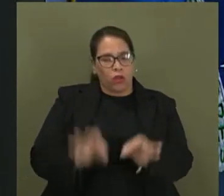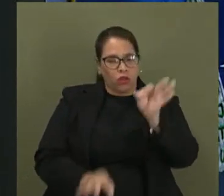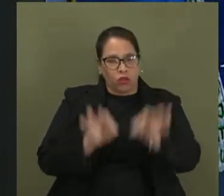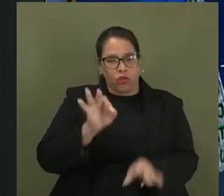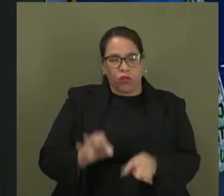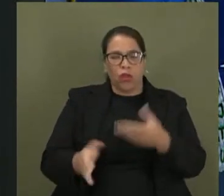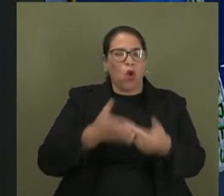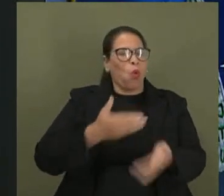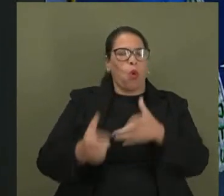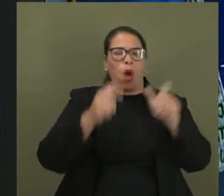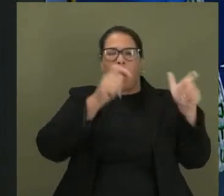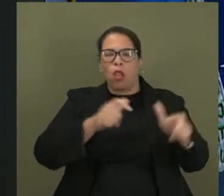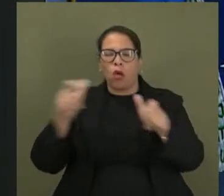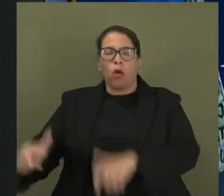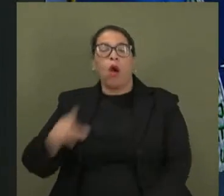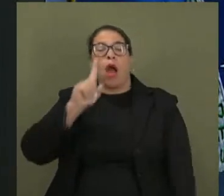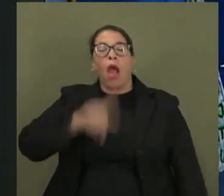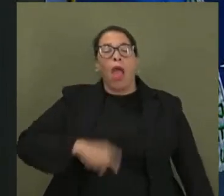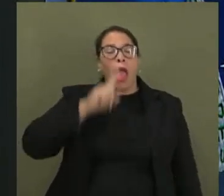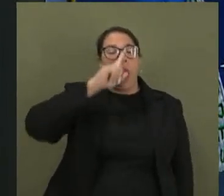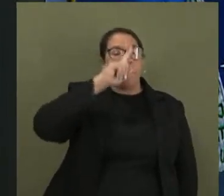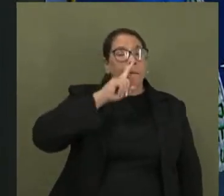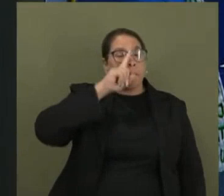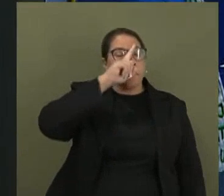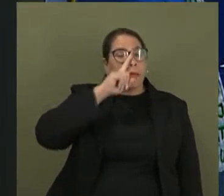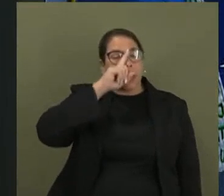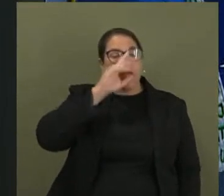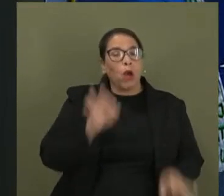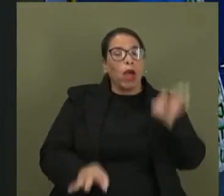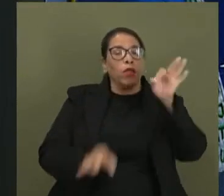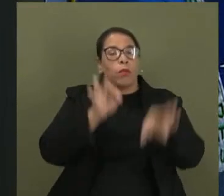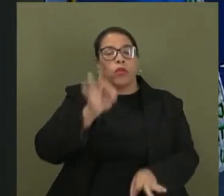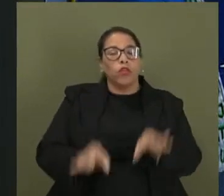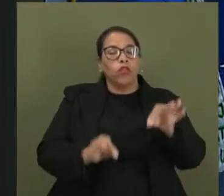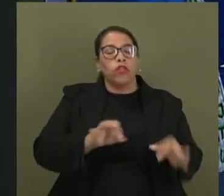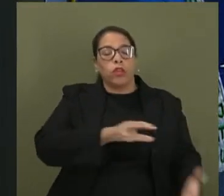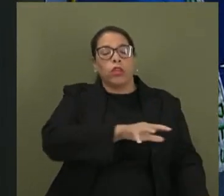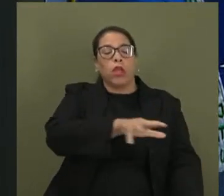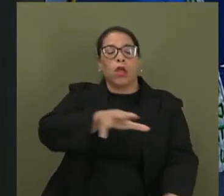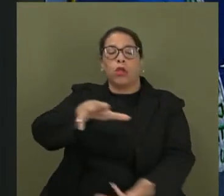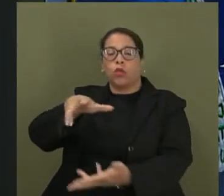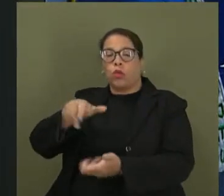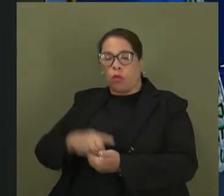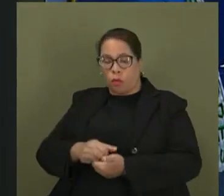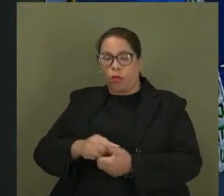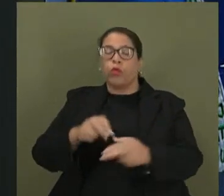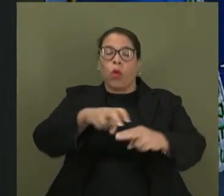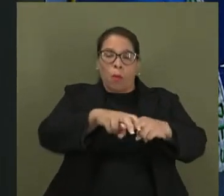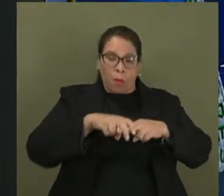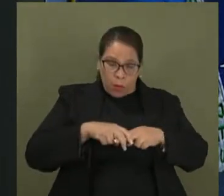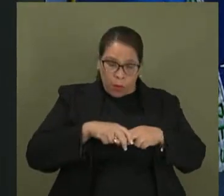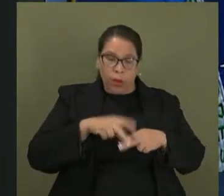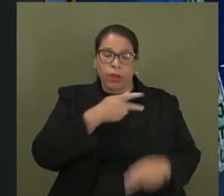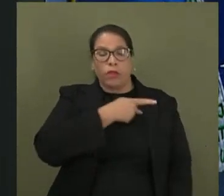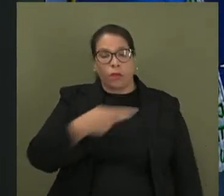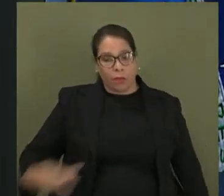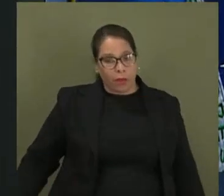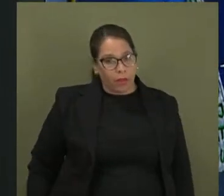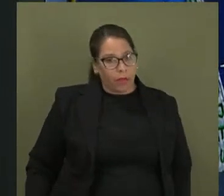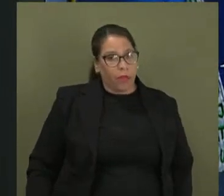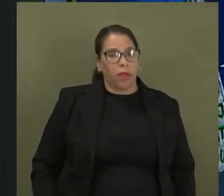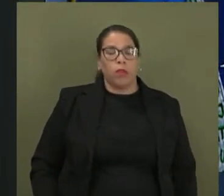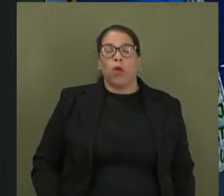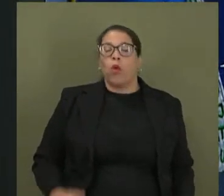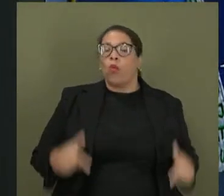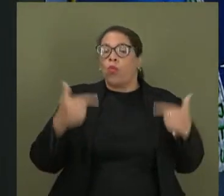lugar é uma ameaça à justiça em todo lugar. Por isso, senhor presidente, não temos